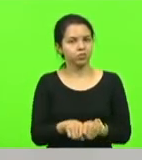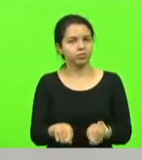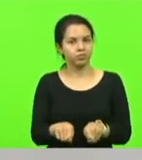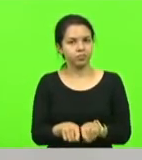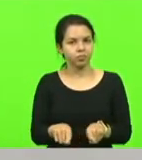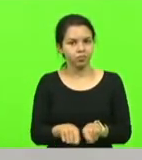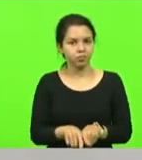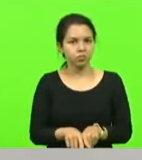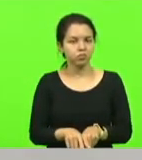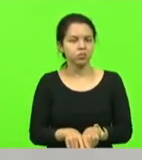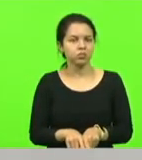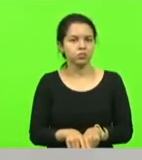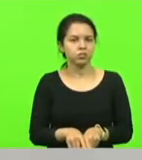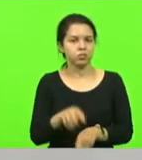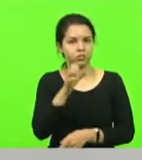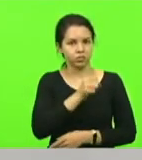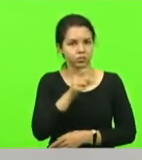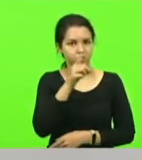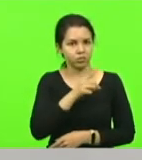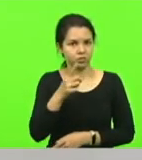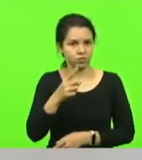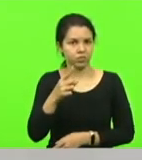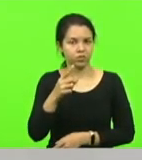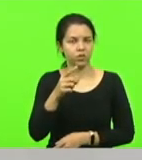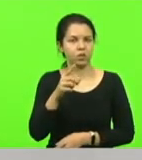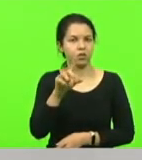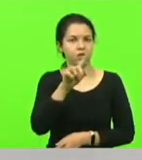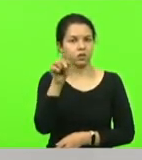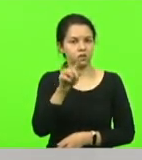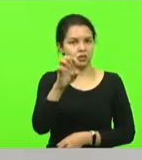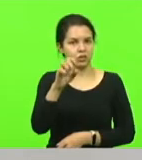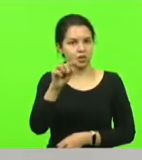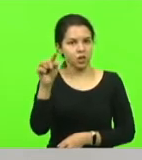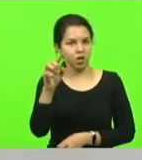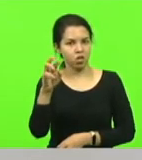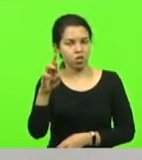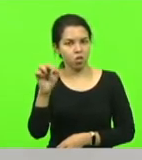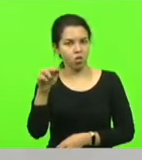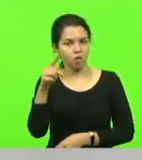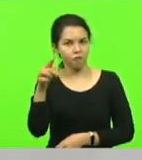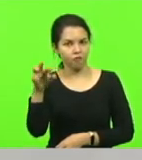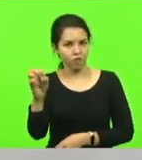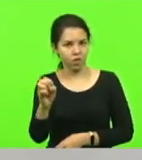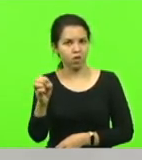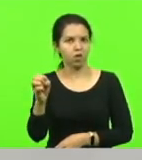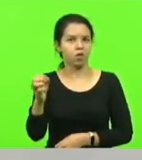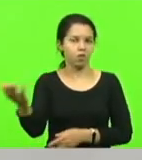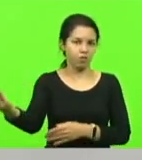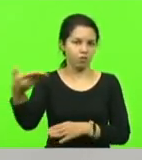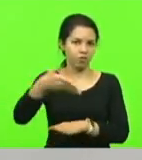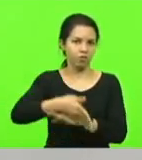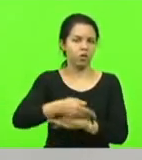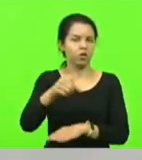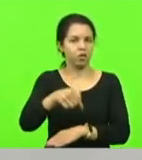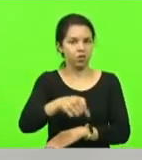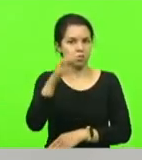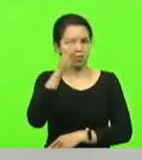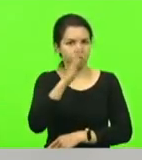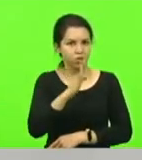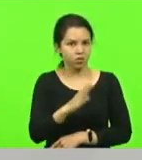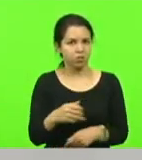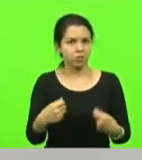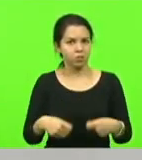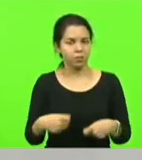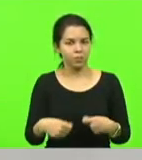tem que chamar o Zé Trovão. Salta do doméstico, rapaz, salta para o limpo e vem para cá, para o Brasil. Final de semana aumentou